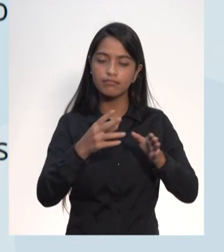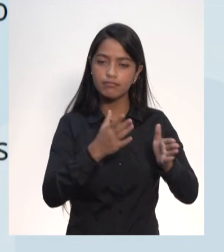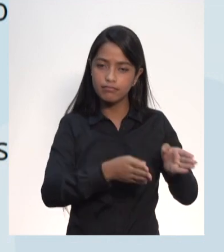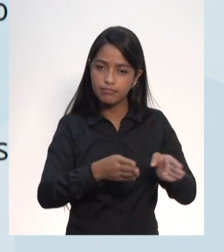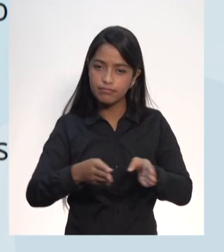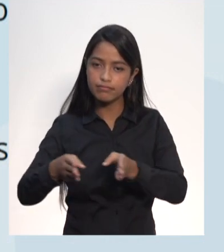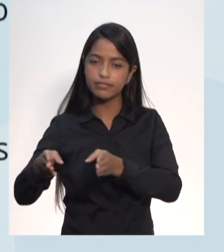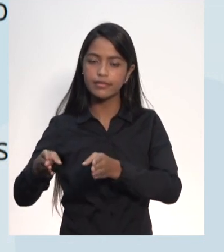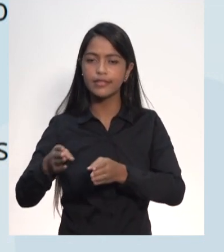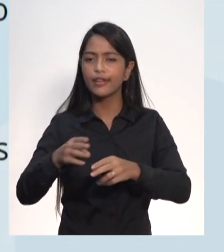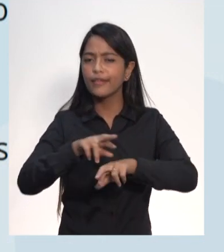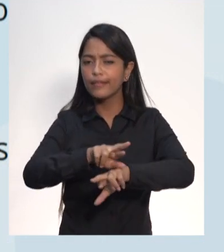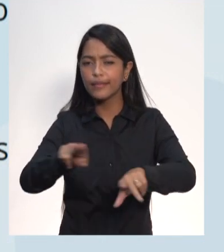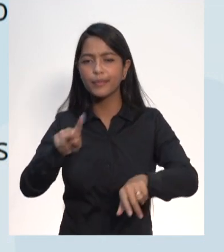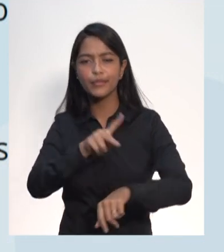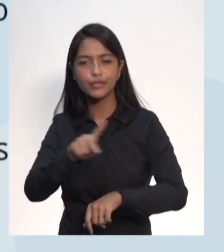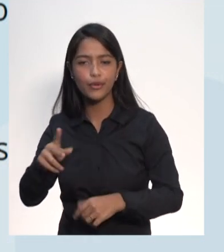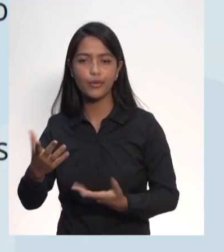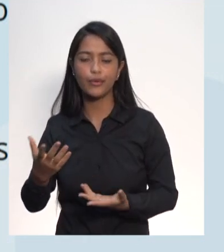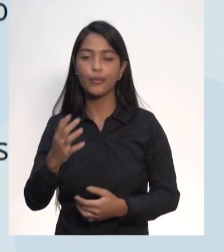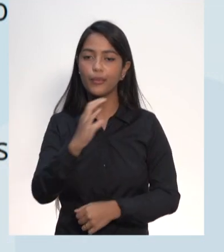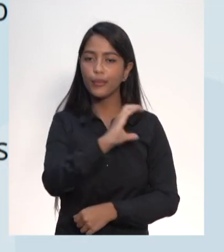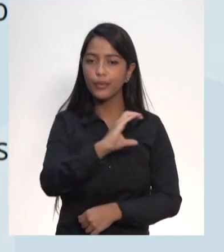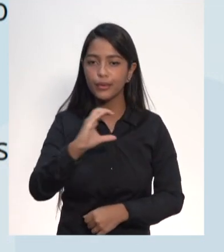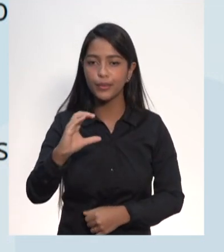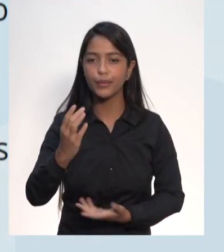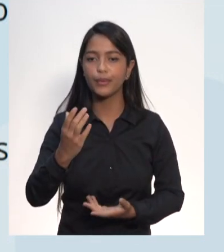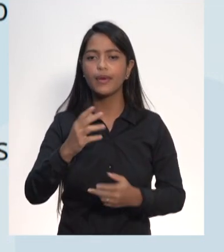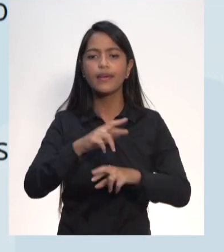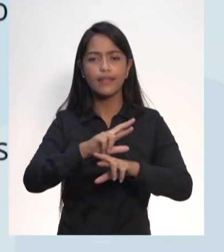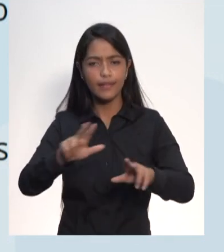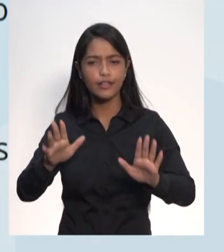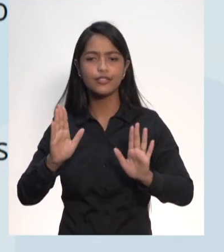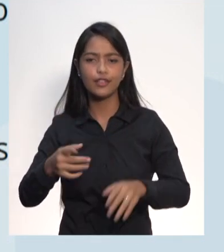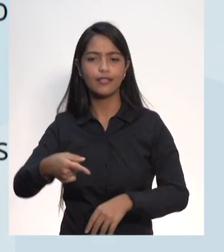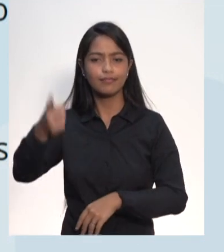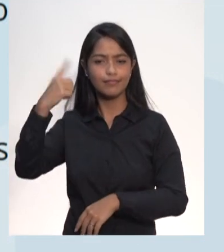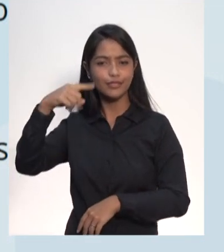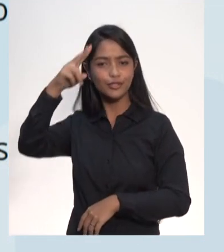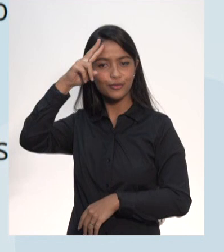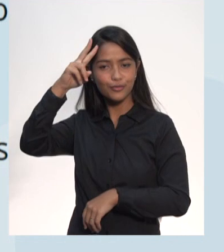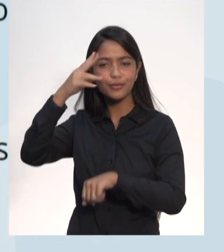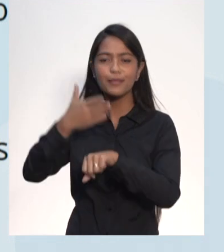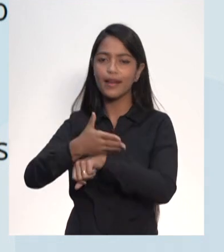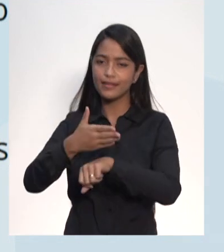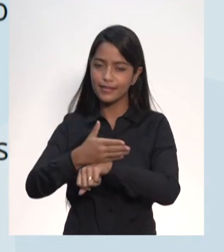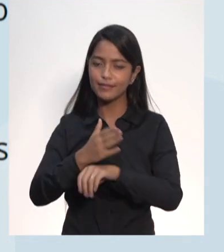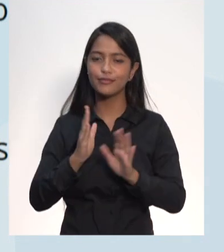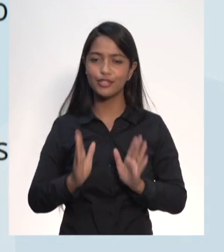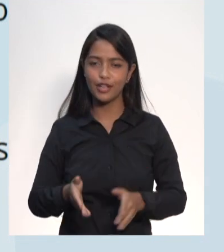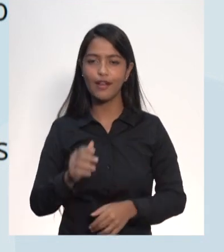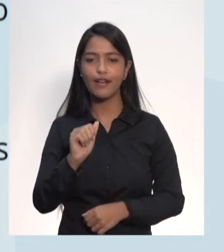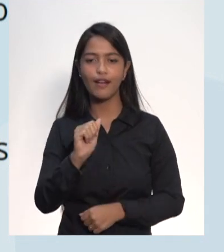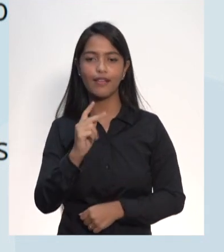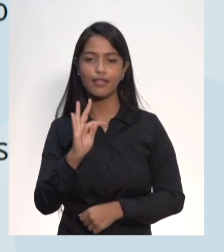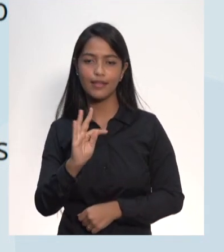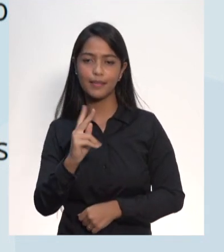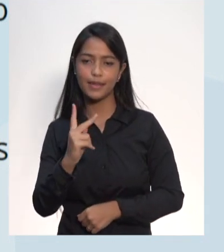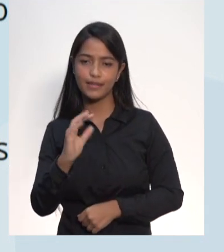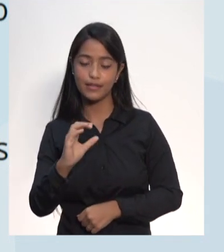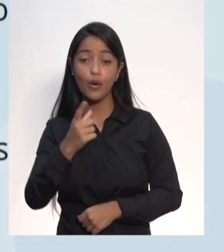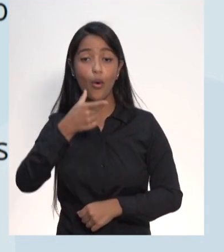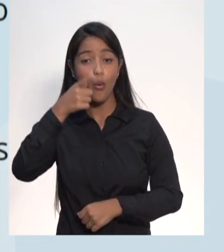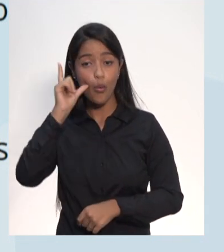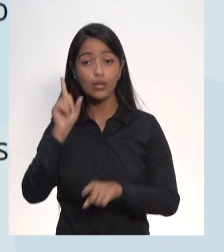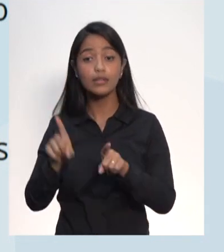professores coordenadores com certeza já participaram na segunda-feira, participaram ontem, mas podemos